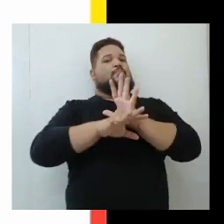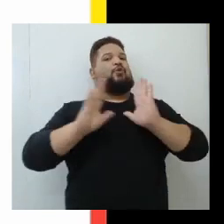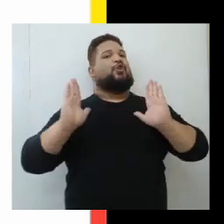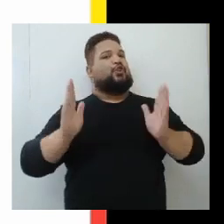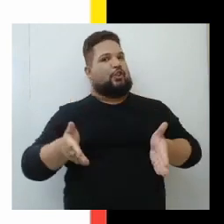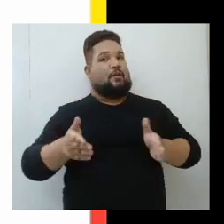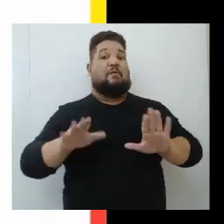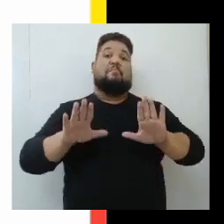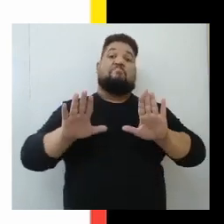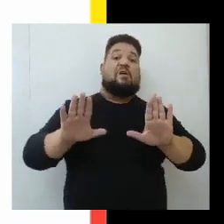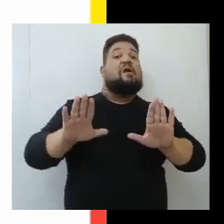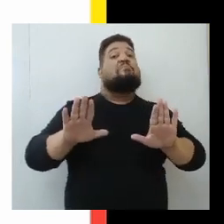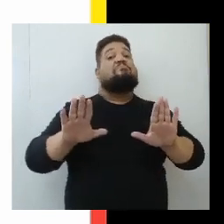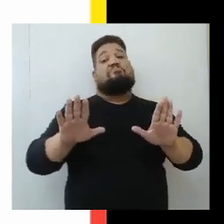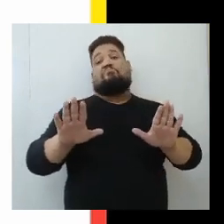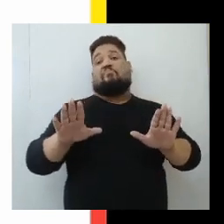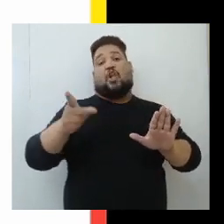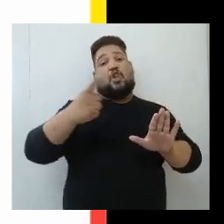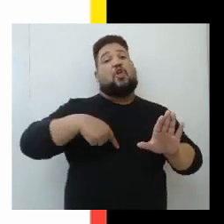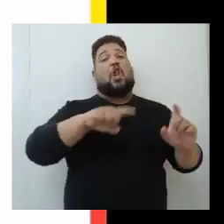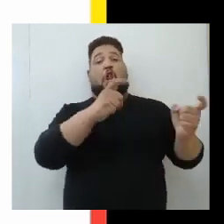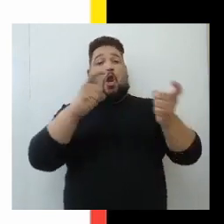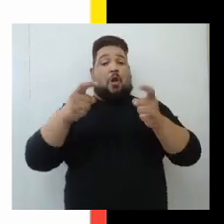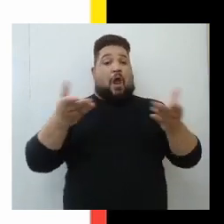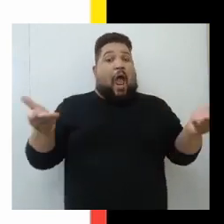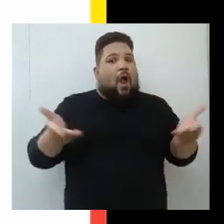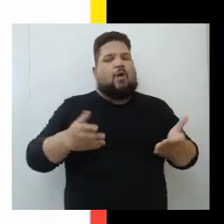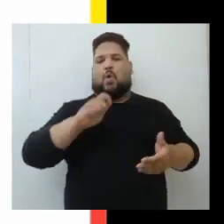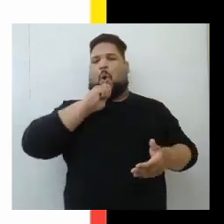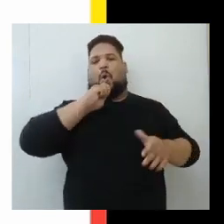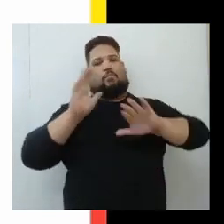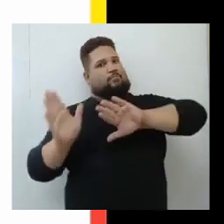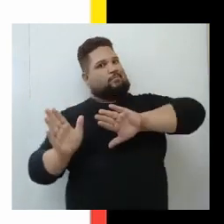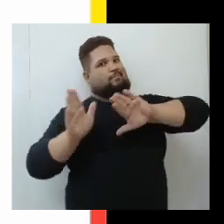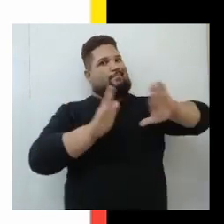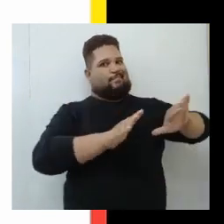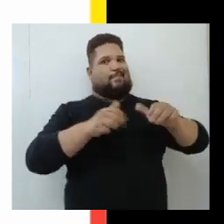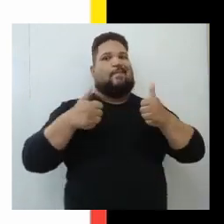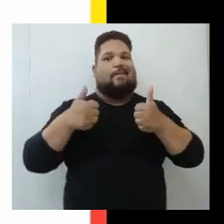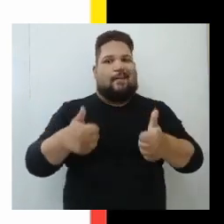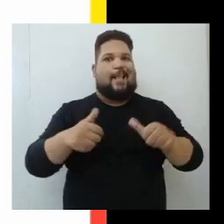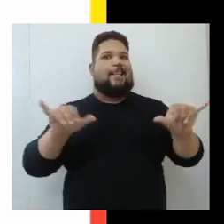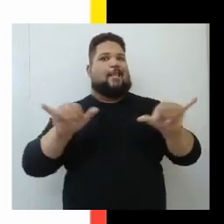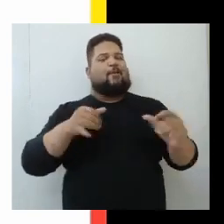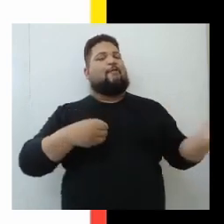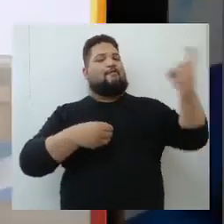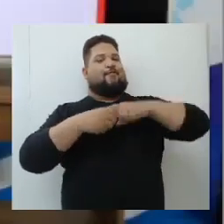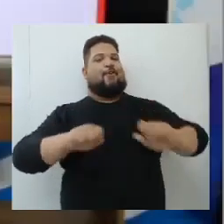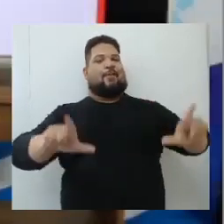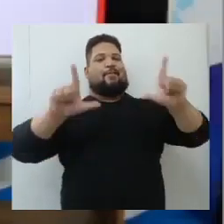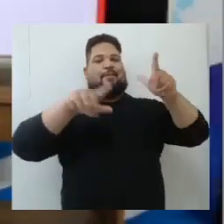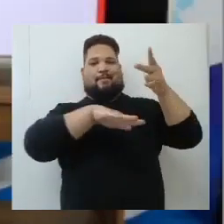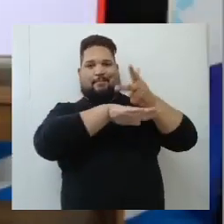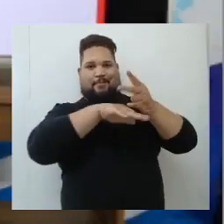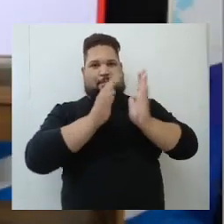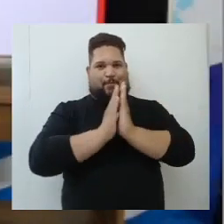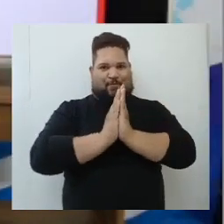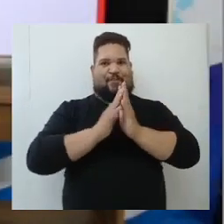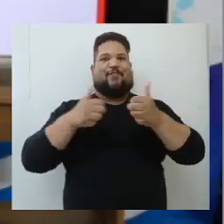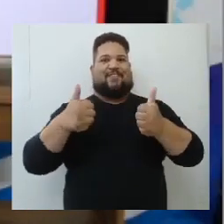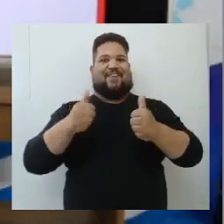mas isso não nos cabe discutir nesse momento. Tranquilão? Volta para mim, por favor.